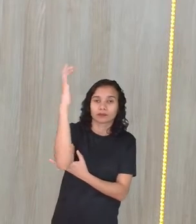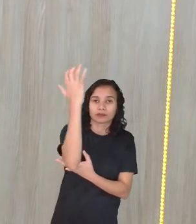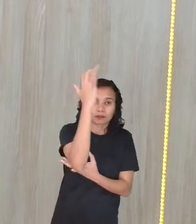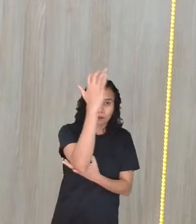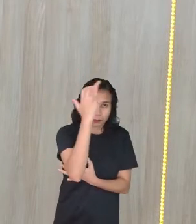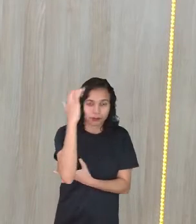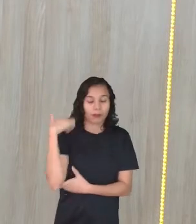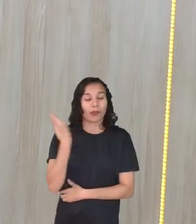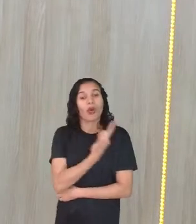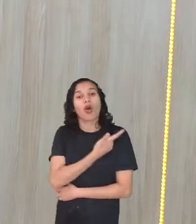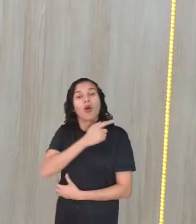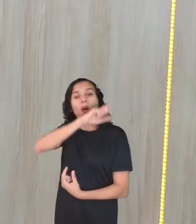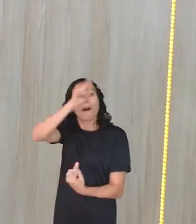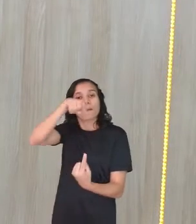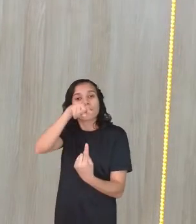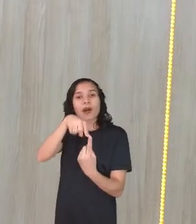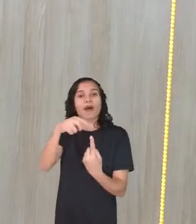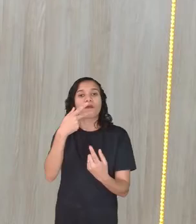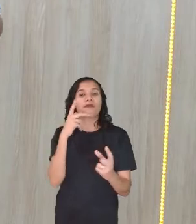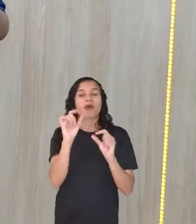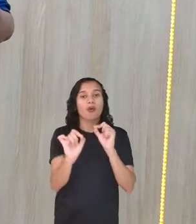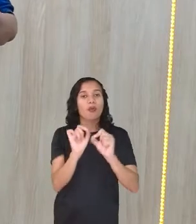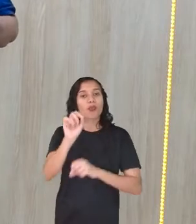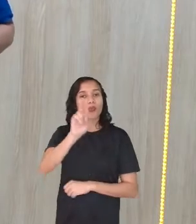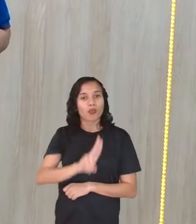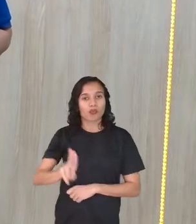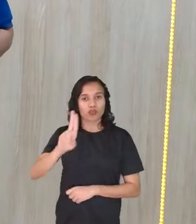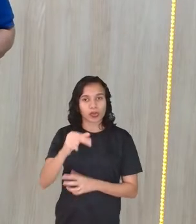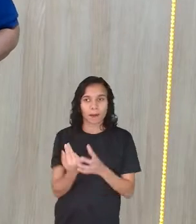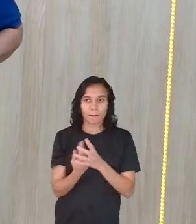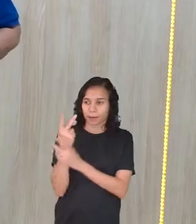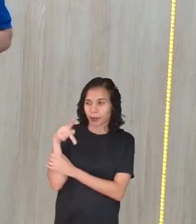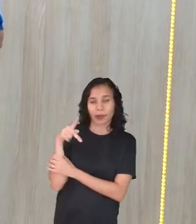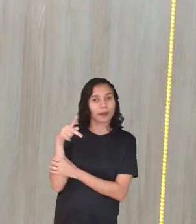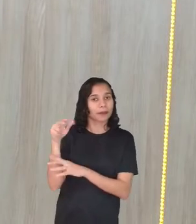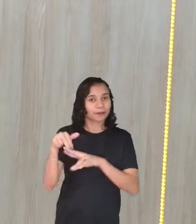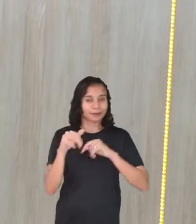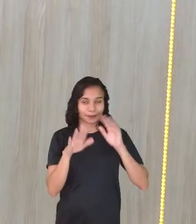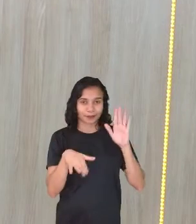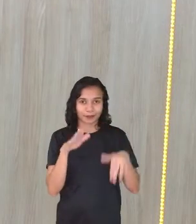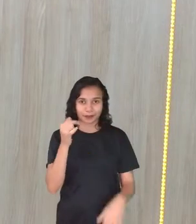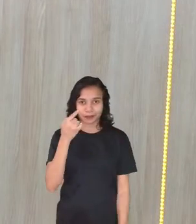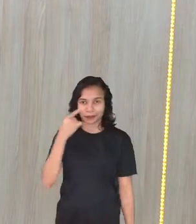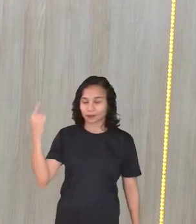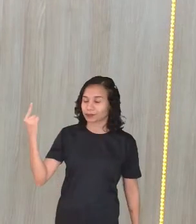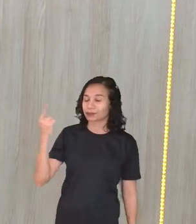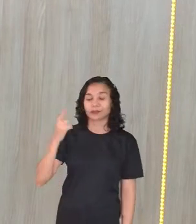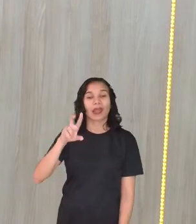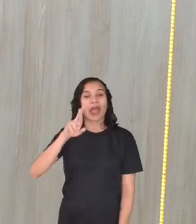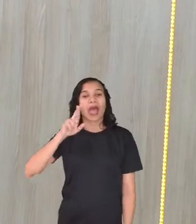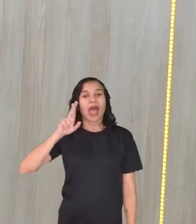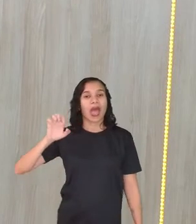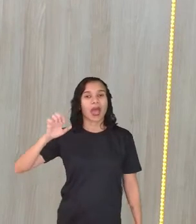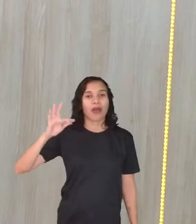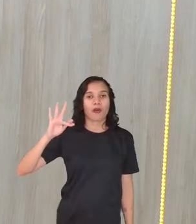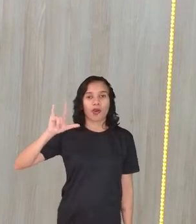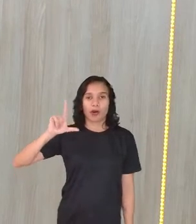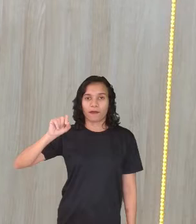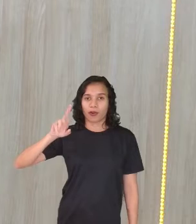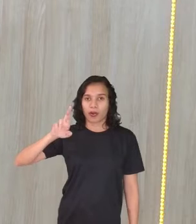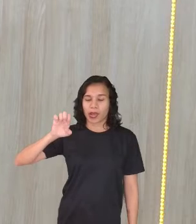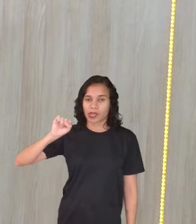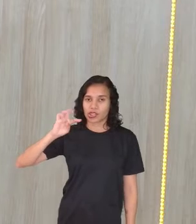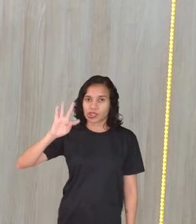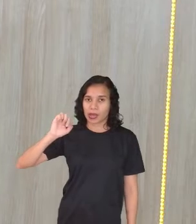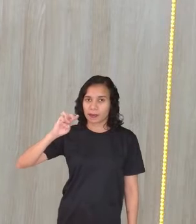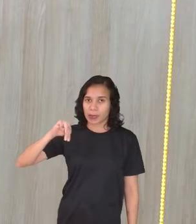nosso objetivo eu coloquei que muitas vezes é utilizado plantas. Então, aqui no reflorestamento, a gente vai ver que é muito